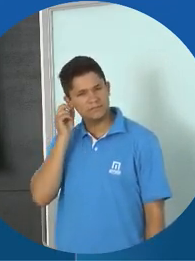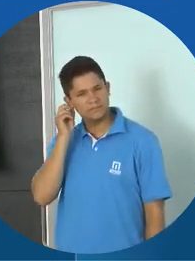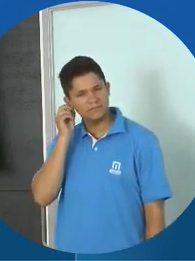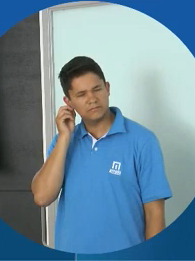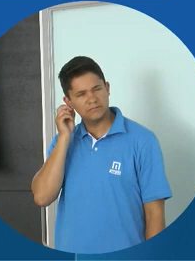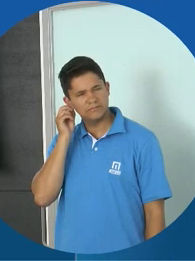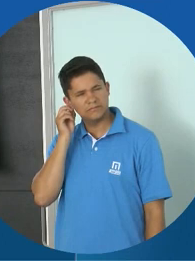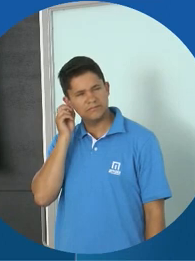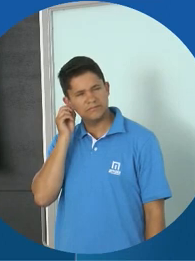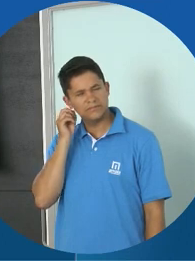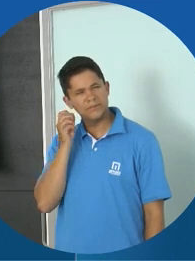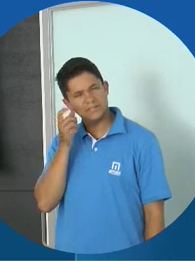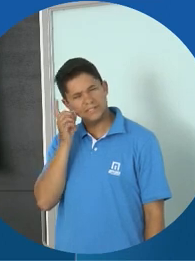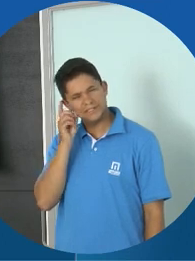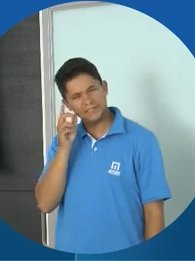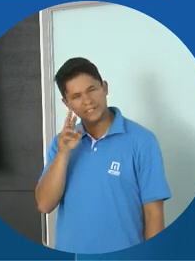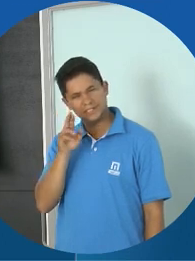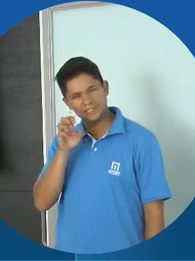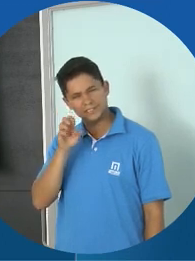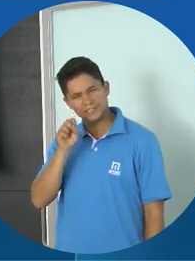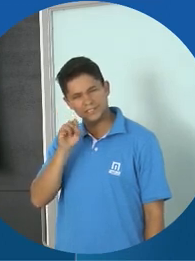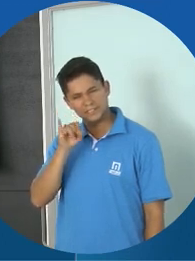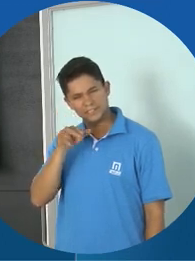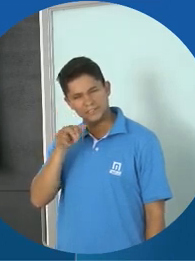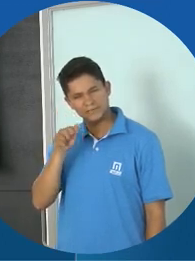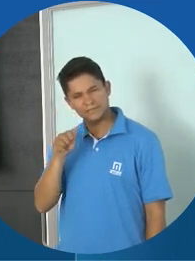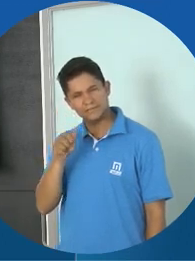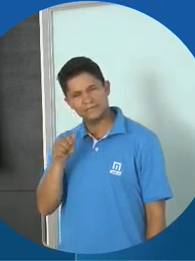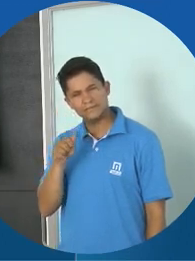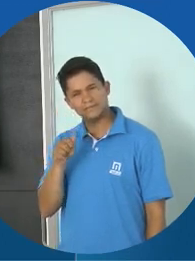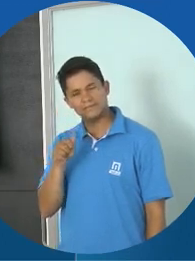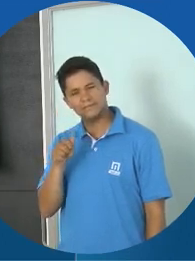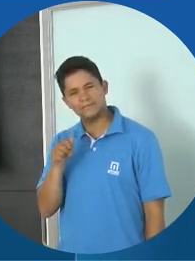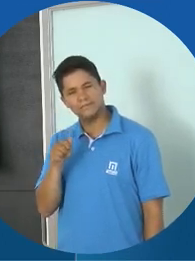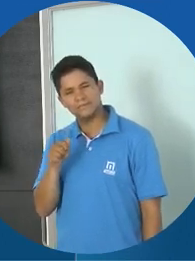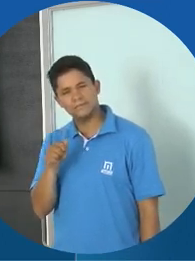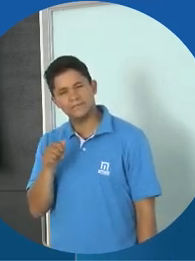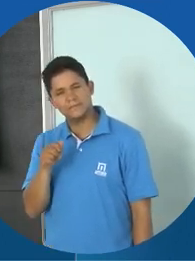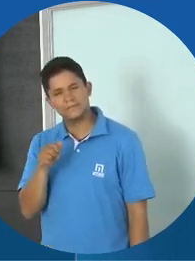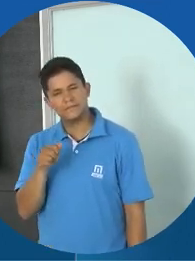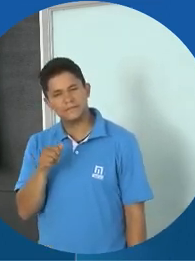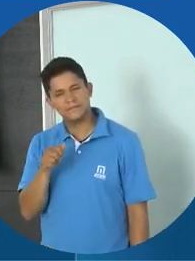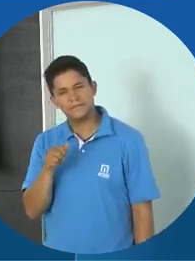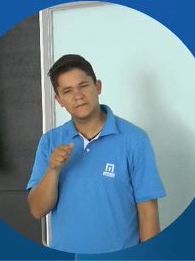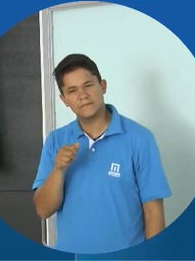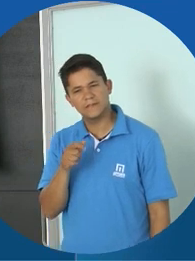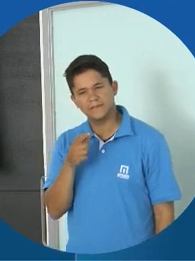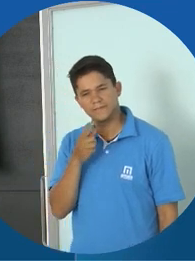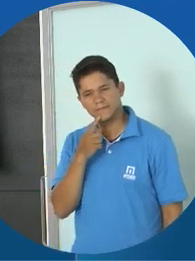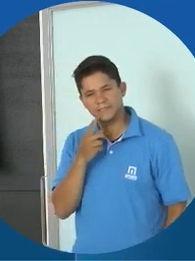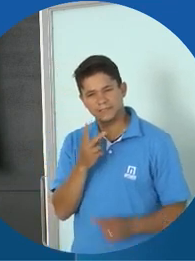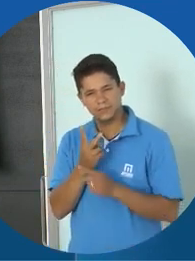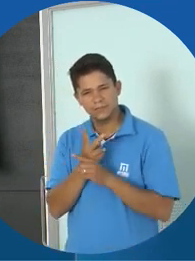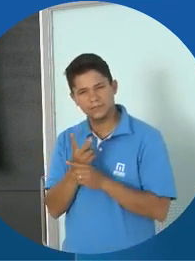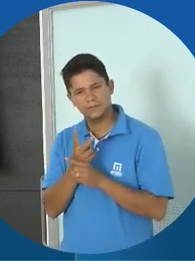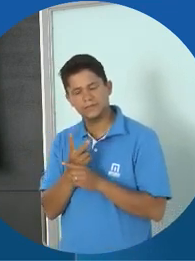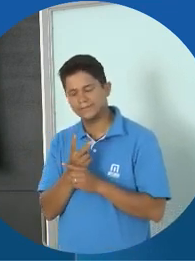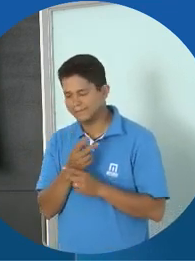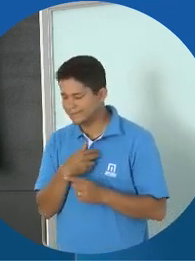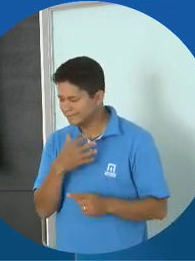Como realizar? Quais as características técnicas dessas resinas? Então, é um universo